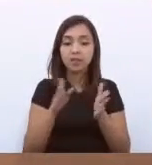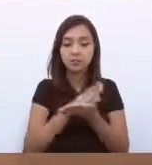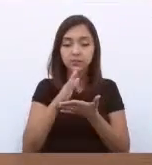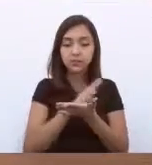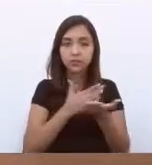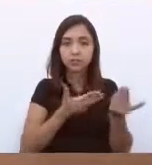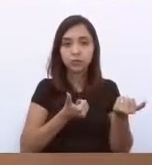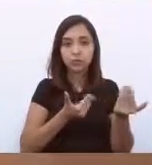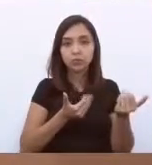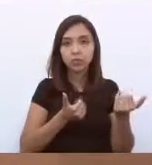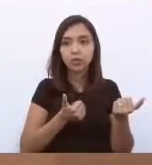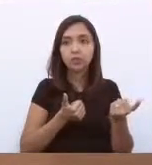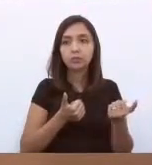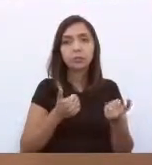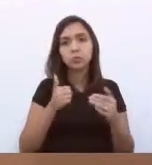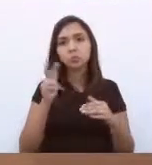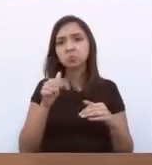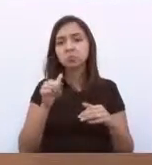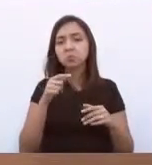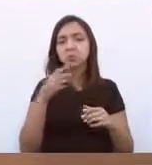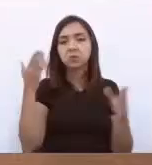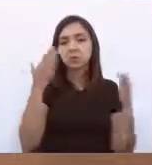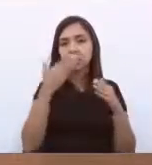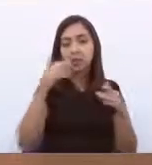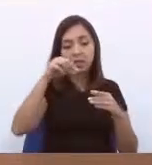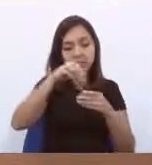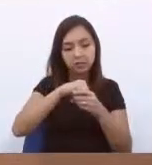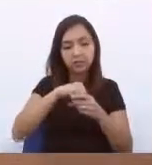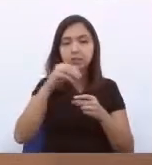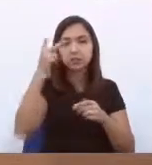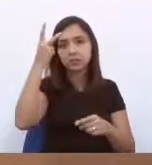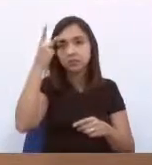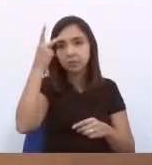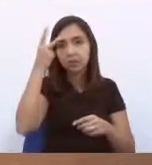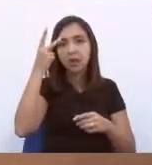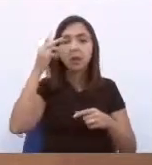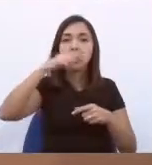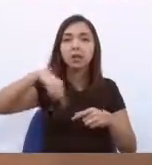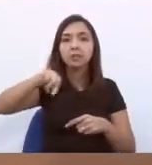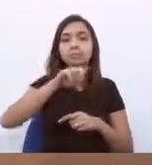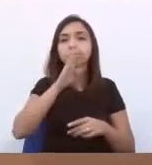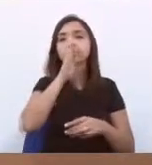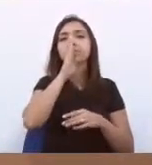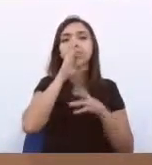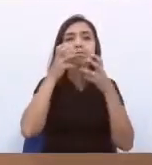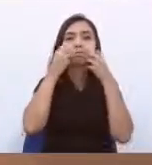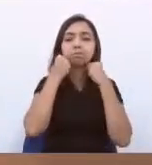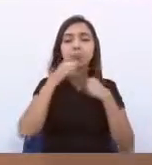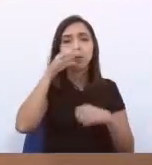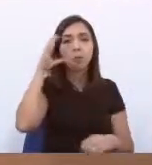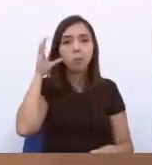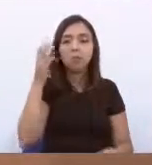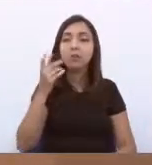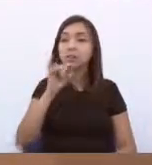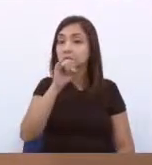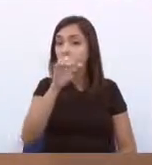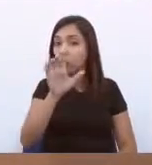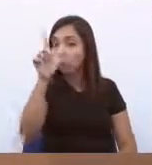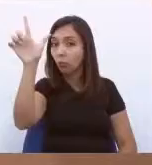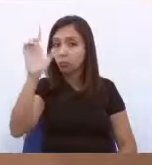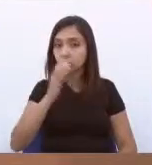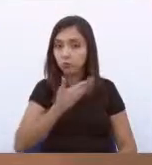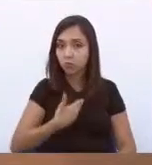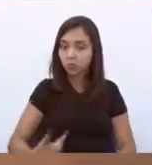adolescente, nunca nem vi. Isso não se fala aqui em São Paulo, a mídia se cala. Se fosse um outro